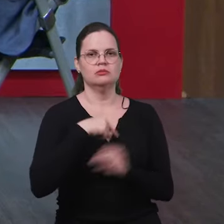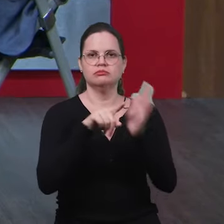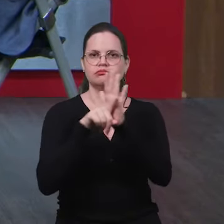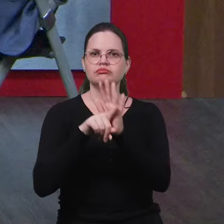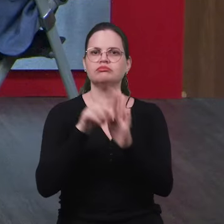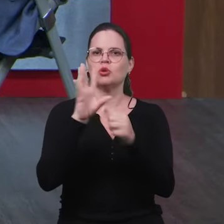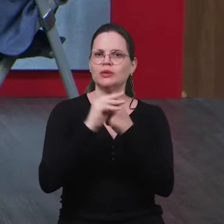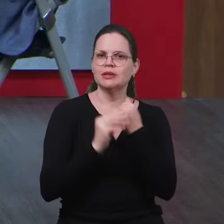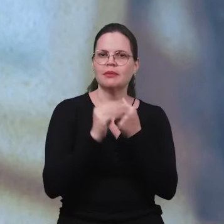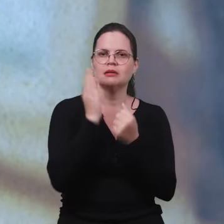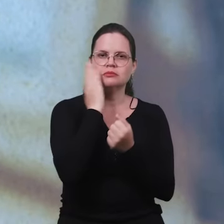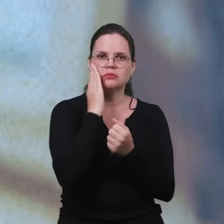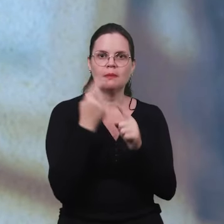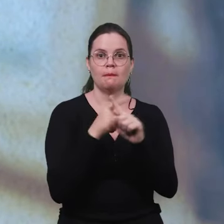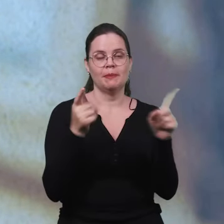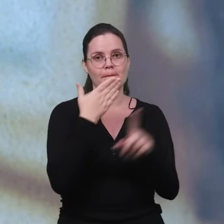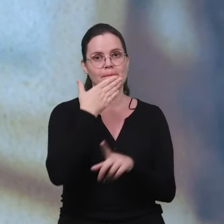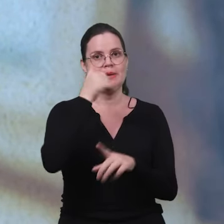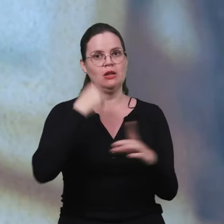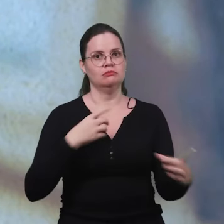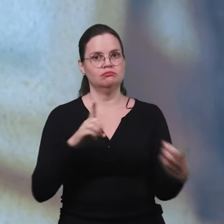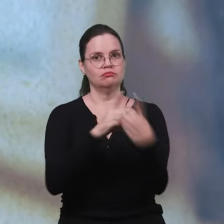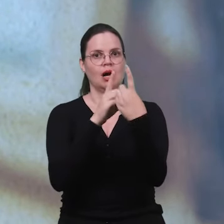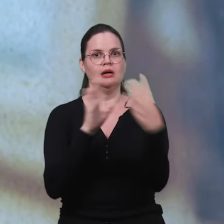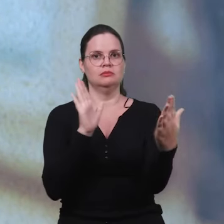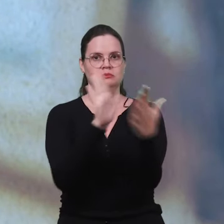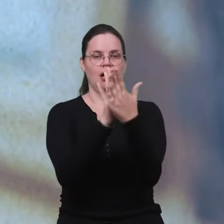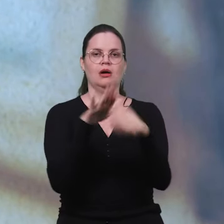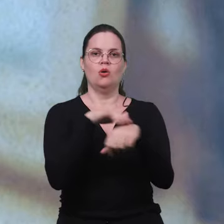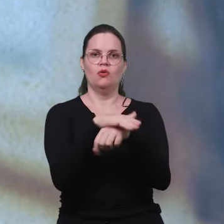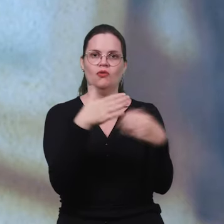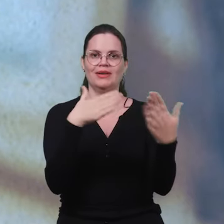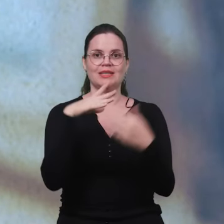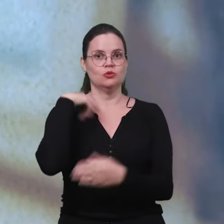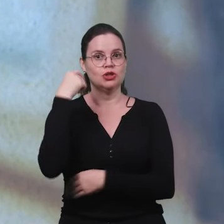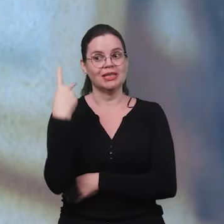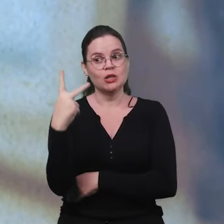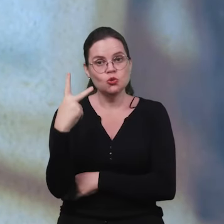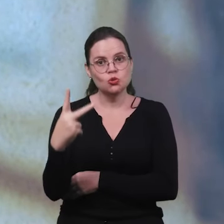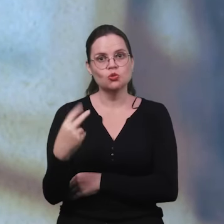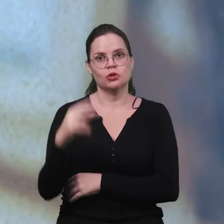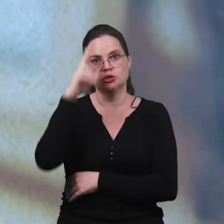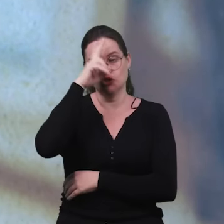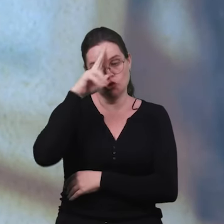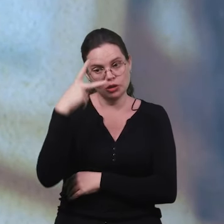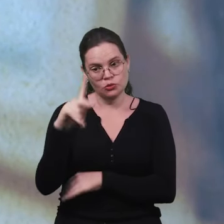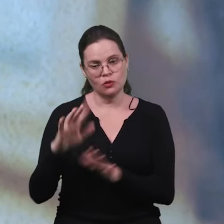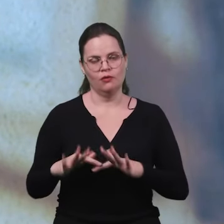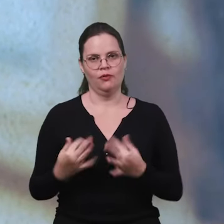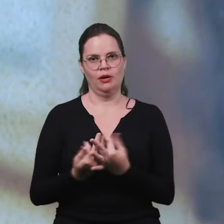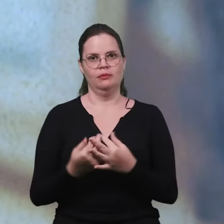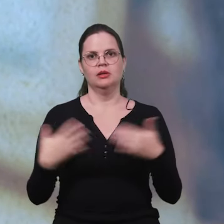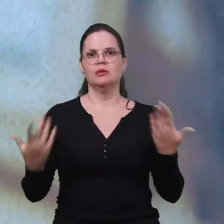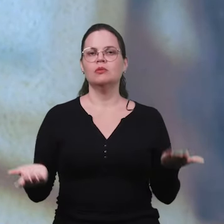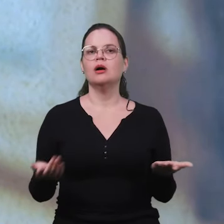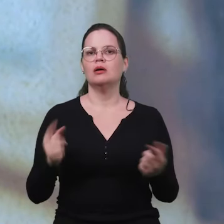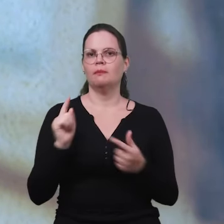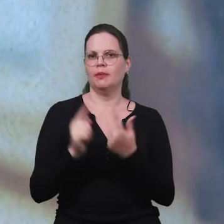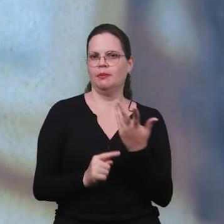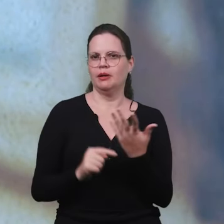buscarem conhecimento, mas nada substitui uma consulta do seu cenário, exatamente, da sua situação. Quais bens que você